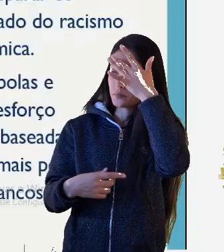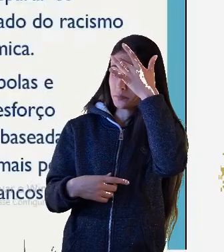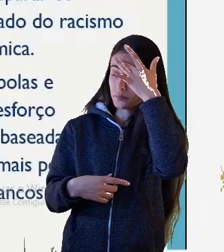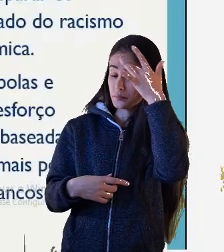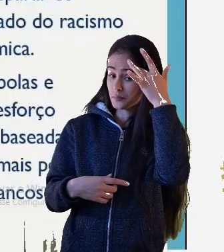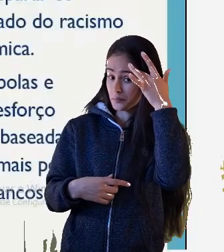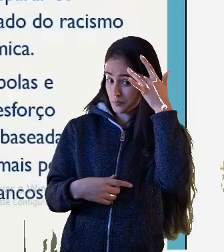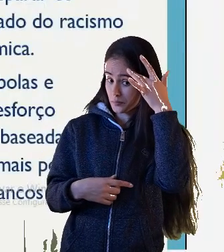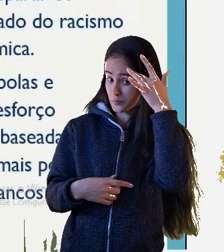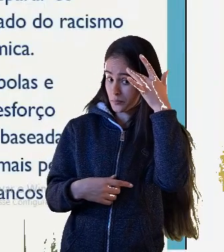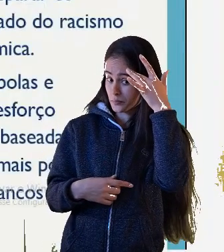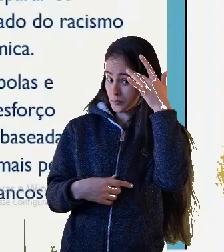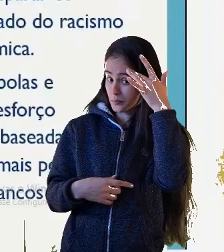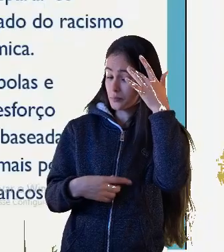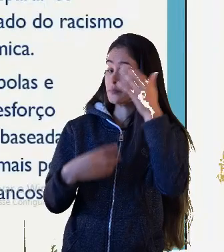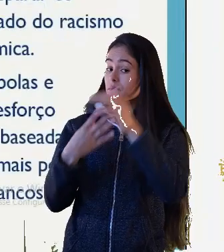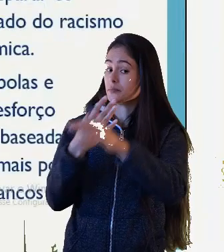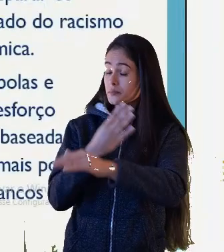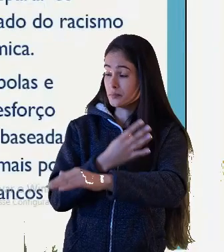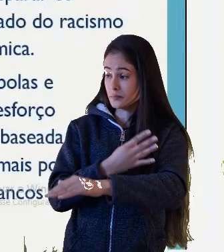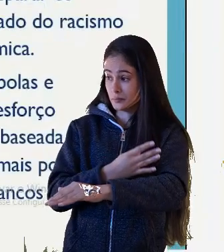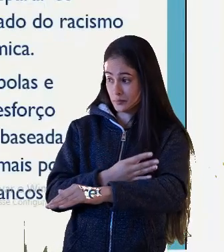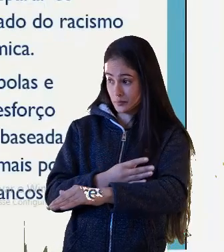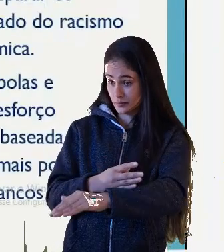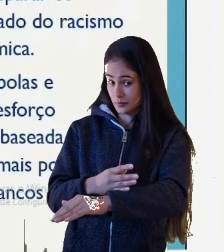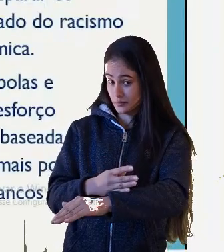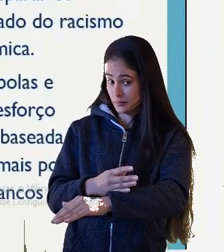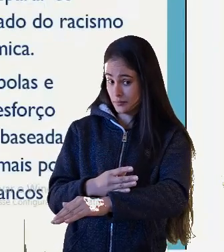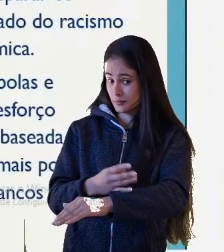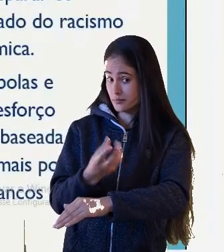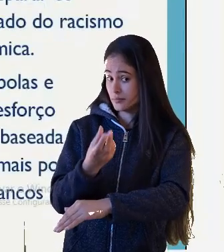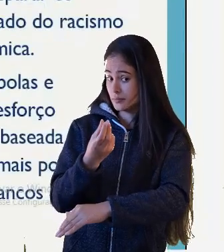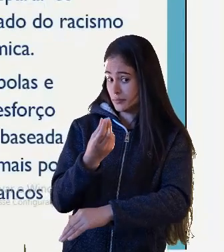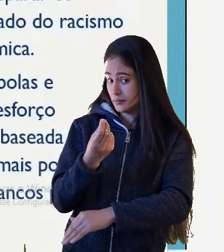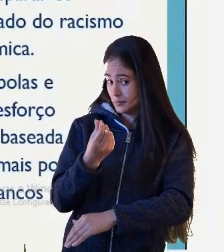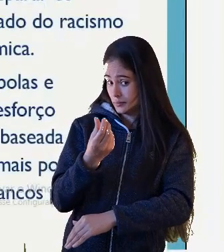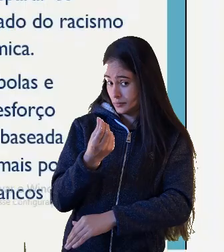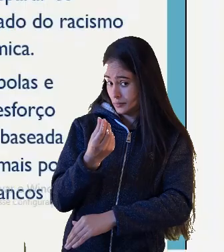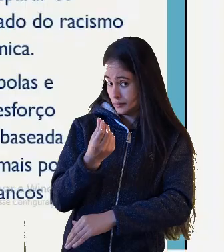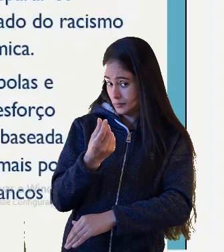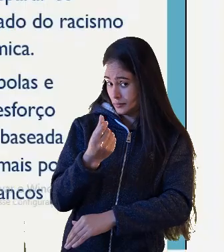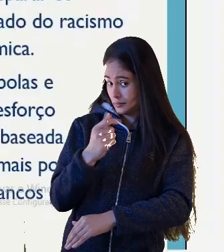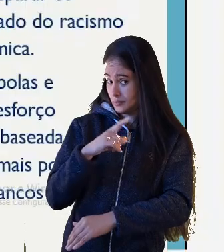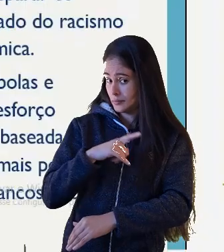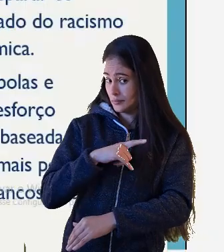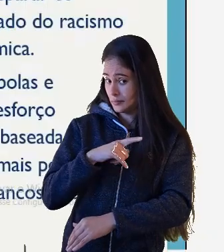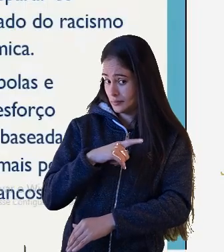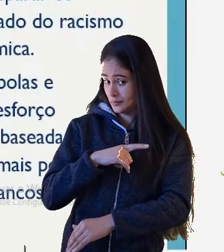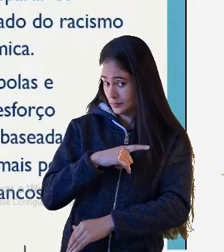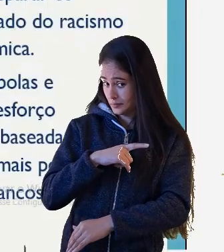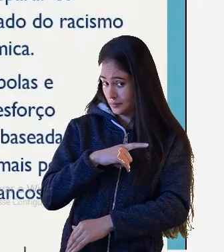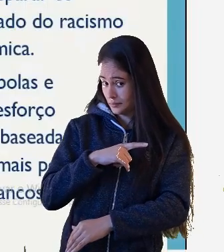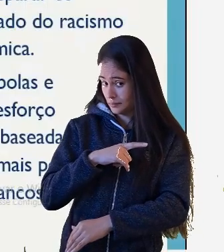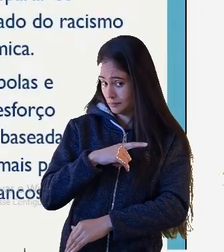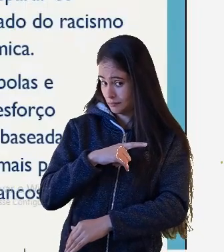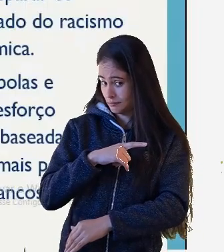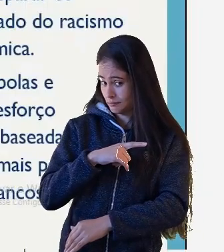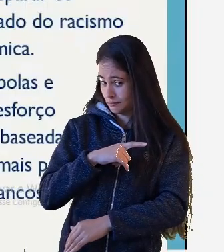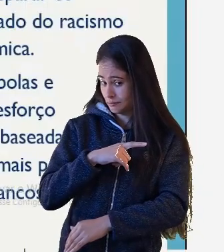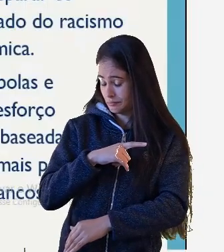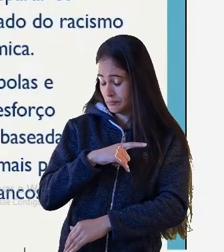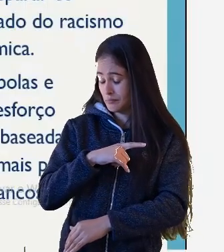que era inconstitucional, mas o STF em 2012 disse que não, e a partir disso, todas as universidades,